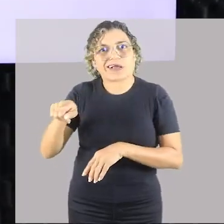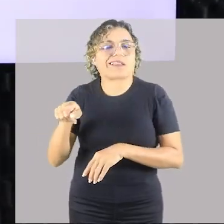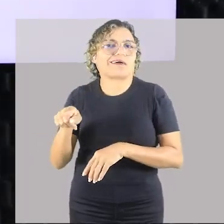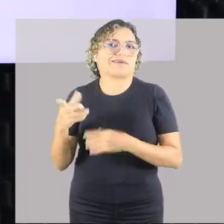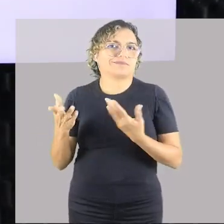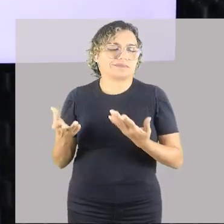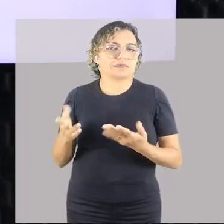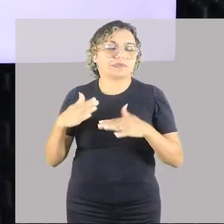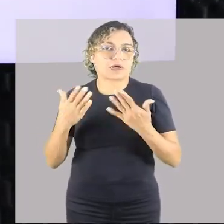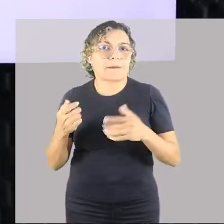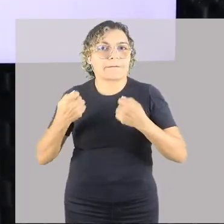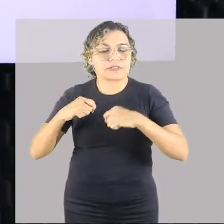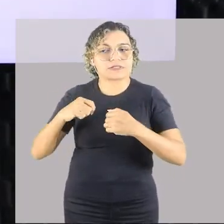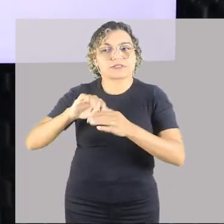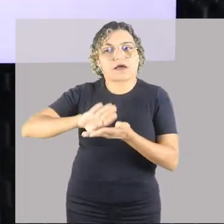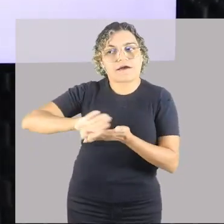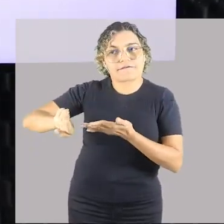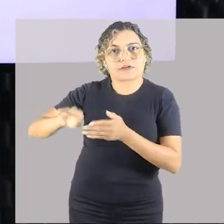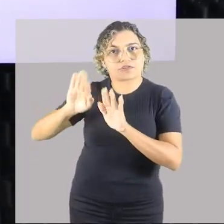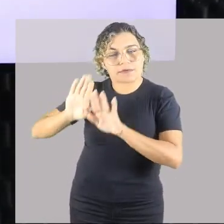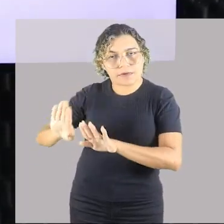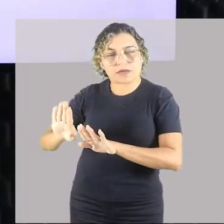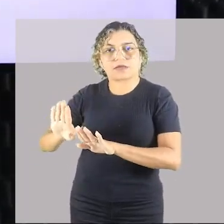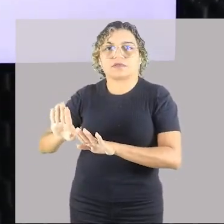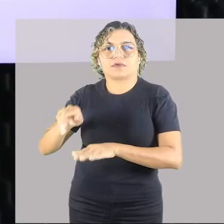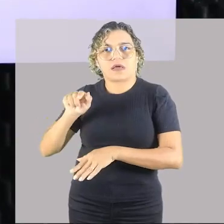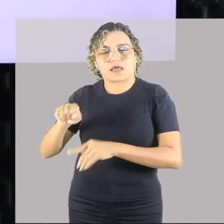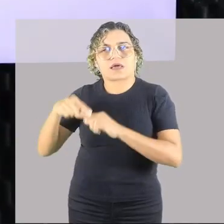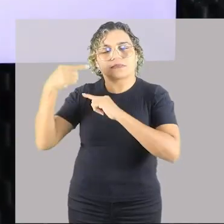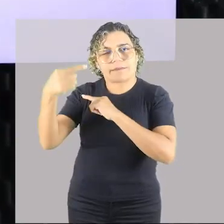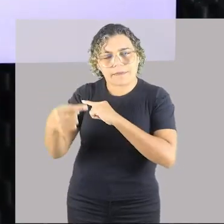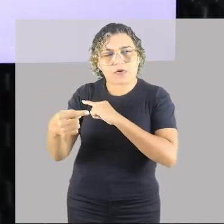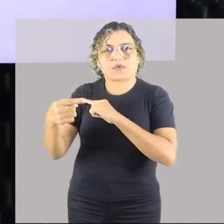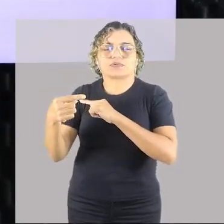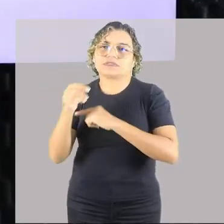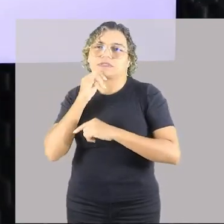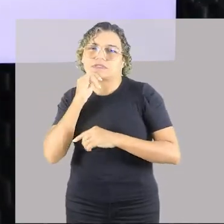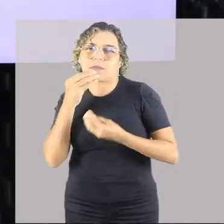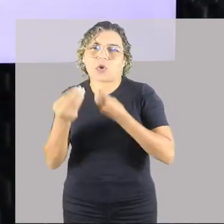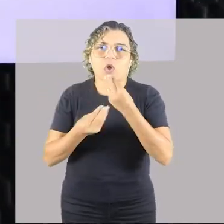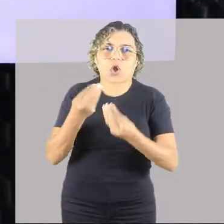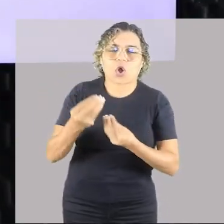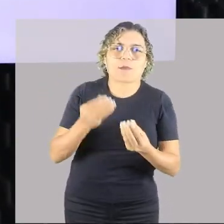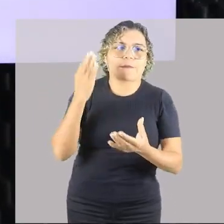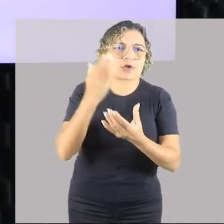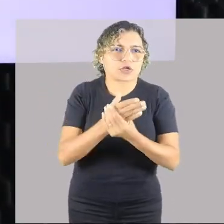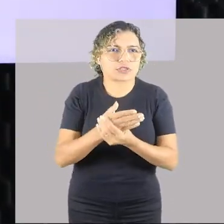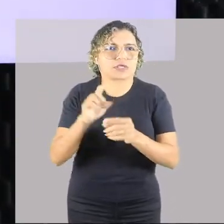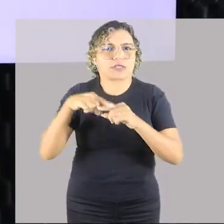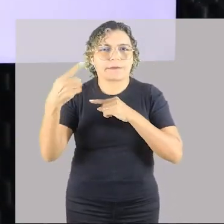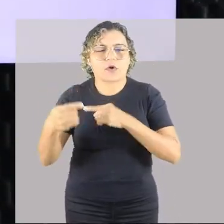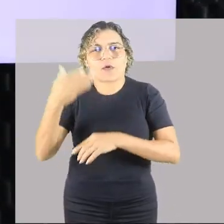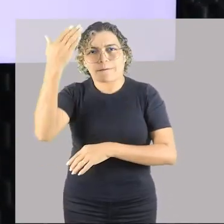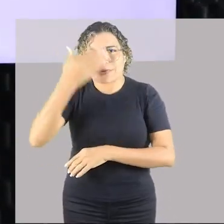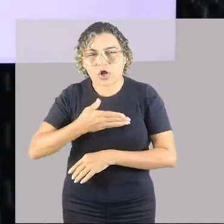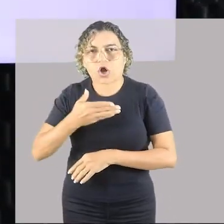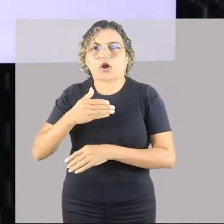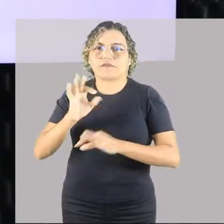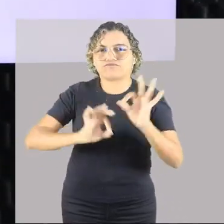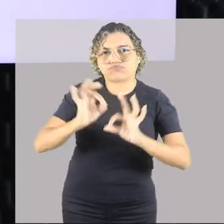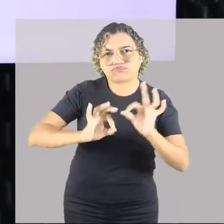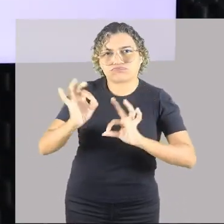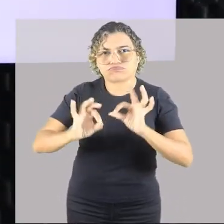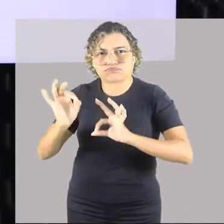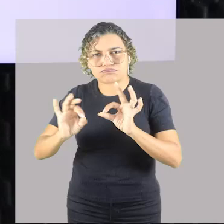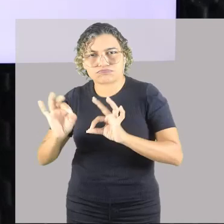o afastamento preventivo, para que garanta o regular andamento do processo, a regular produção de provas, a regular